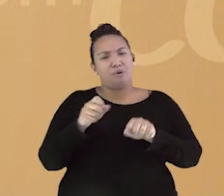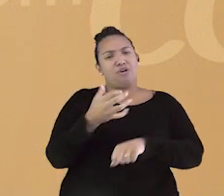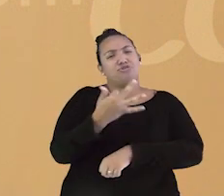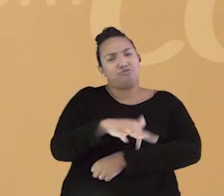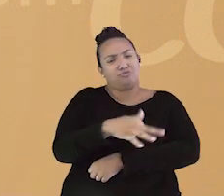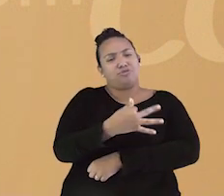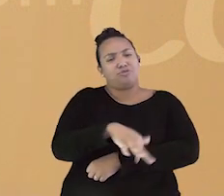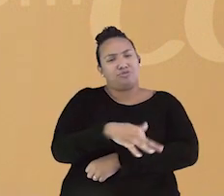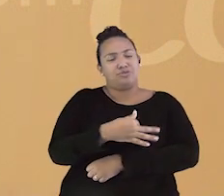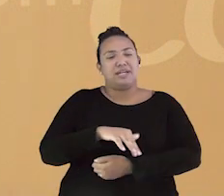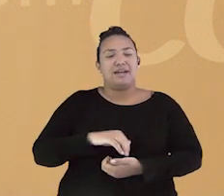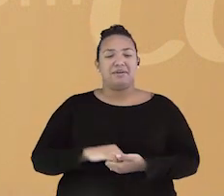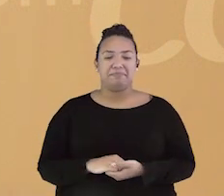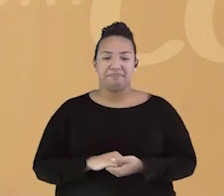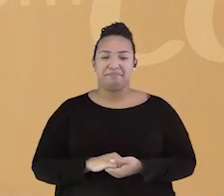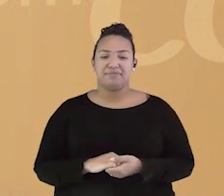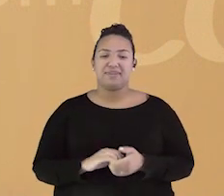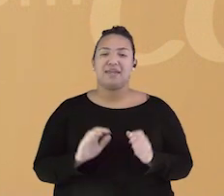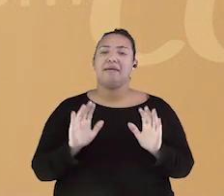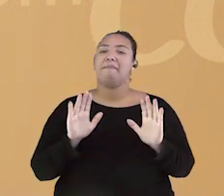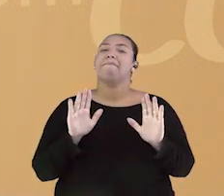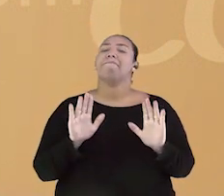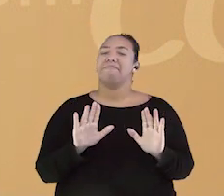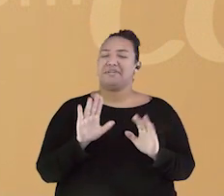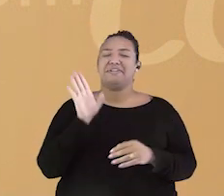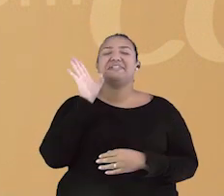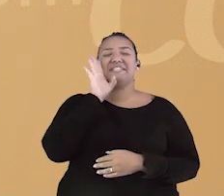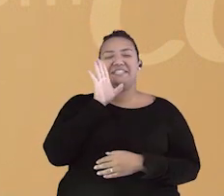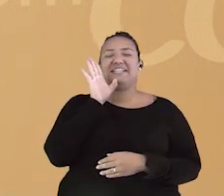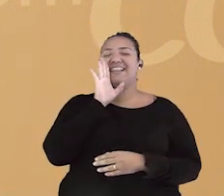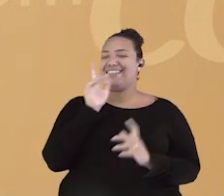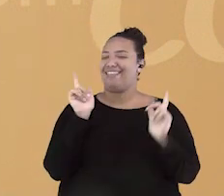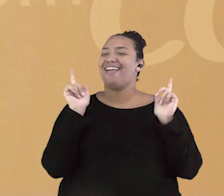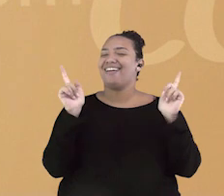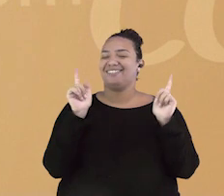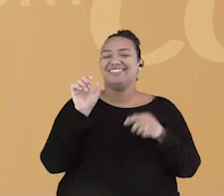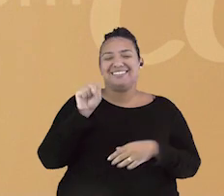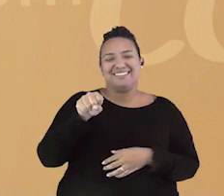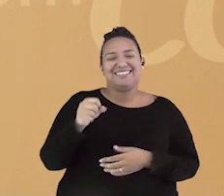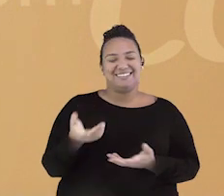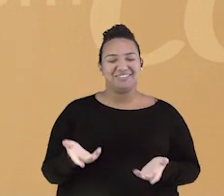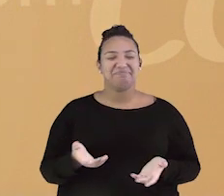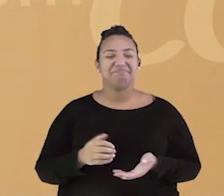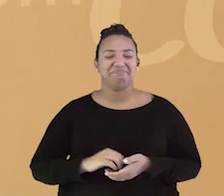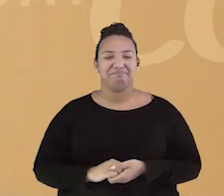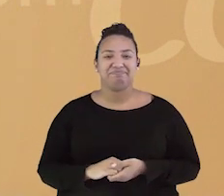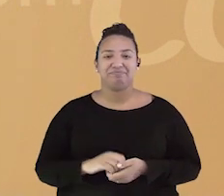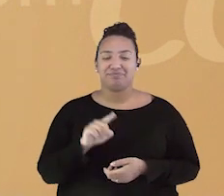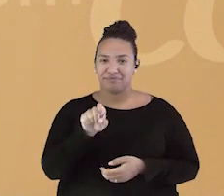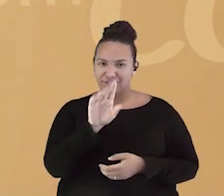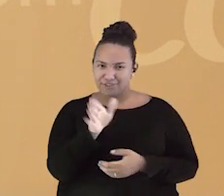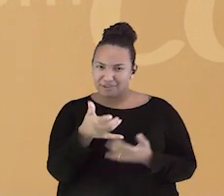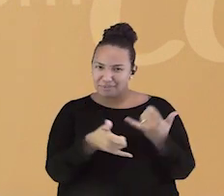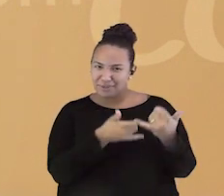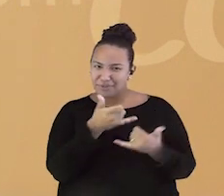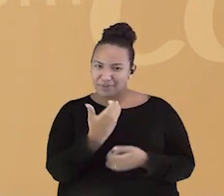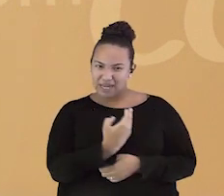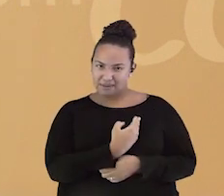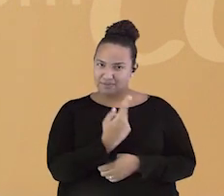machucando. Mas deve realmente ser muito divertido, não é mesmo? Você já brincou disso com seus